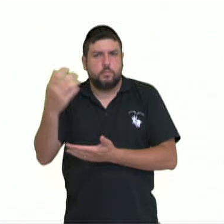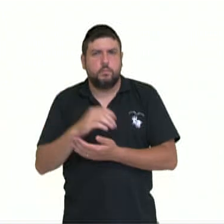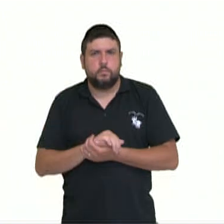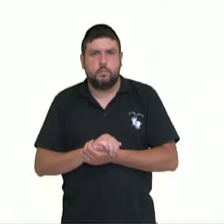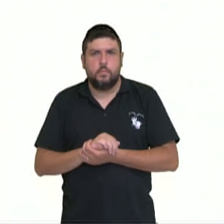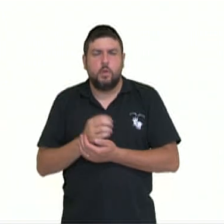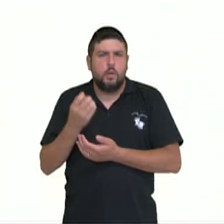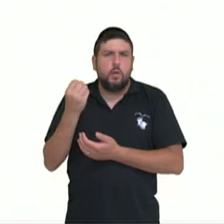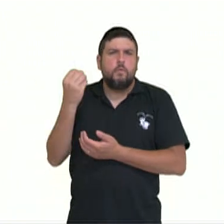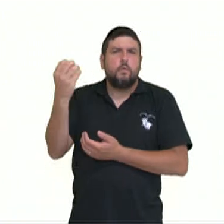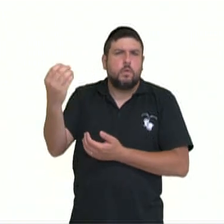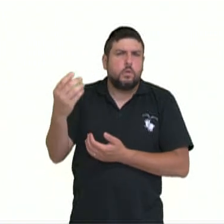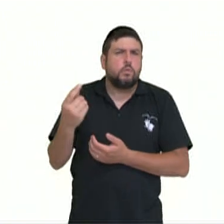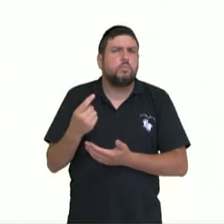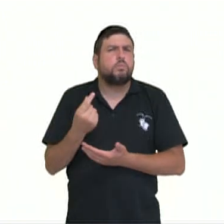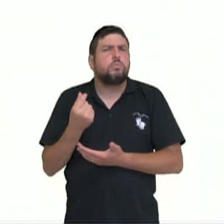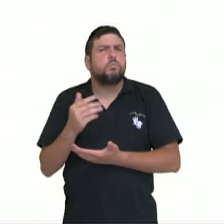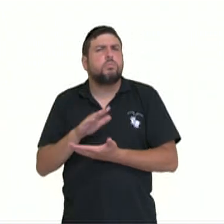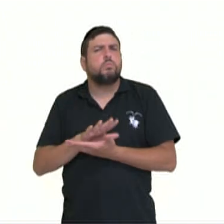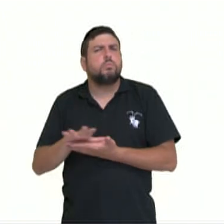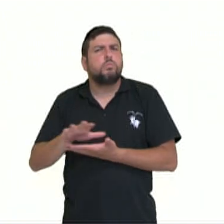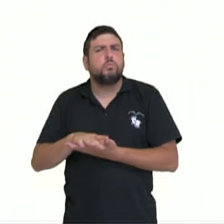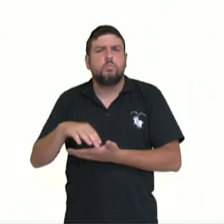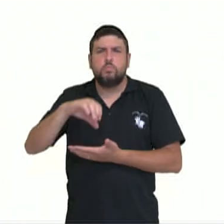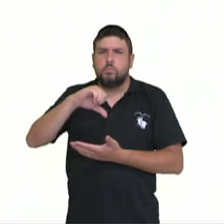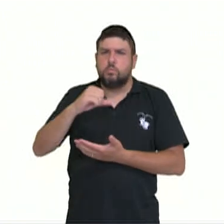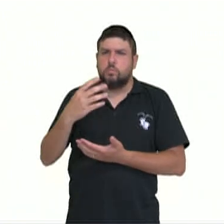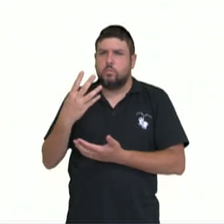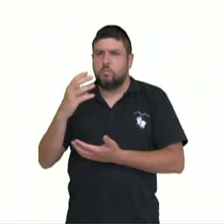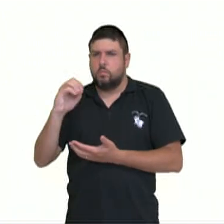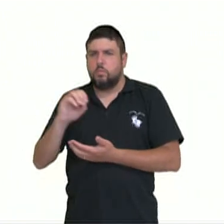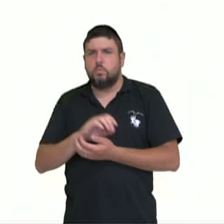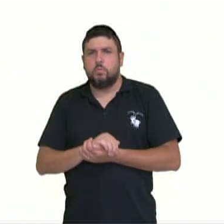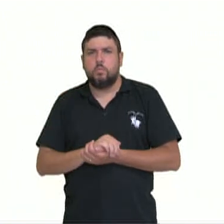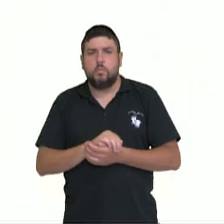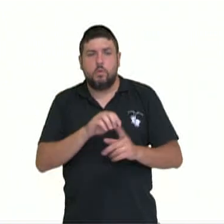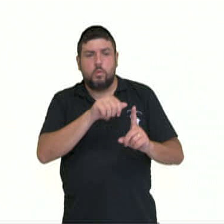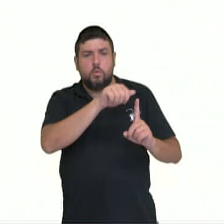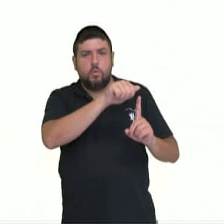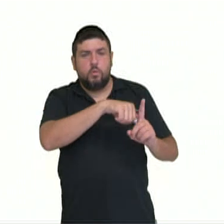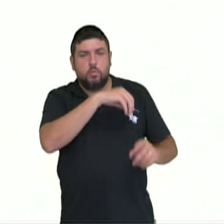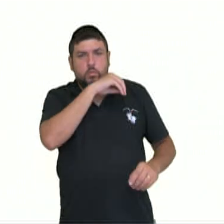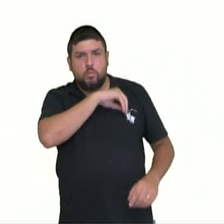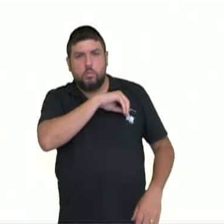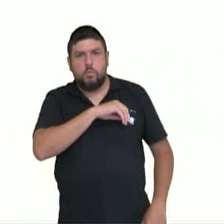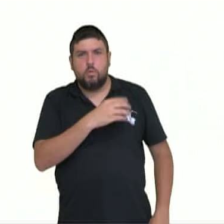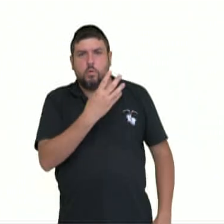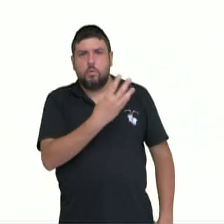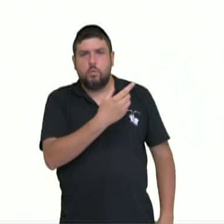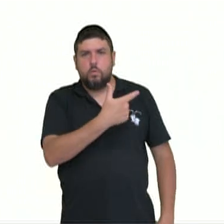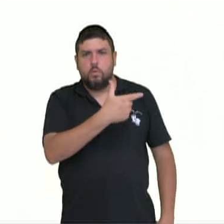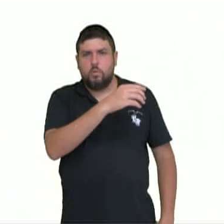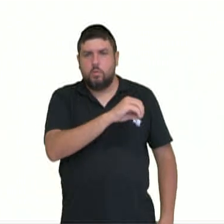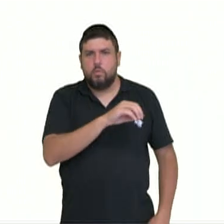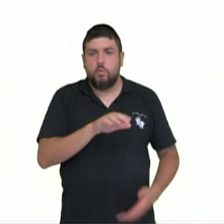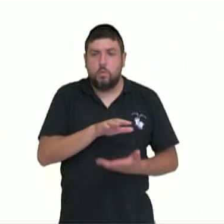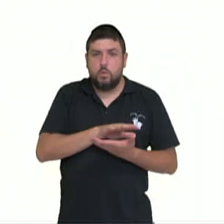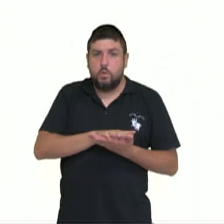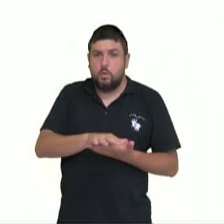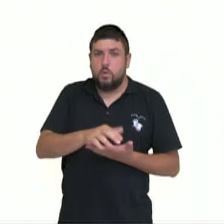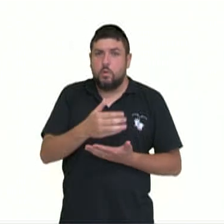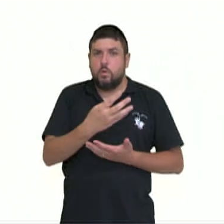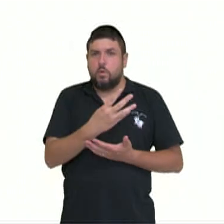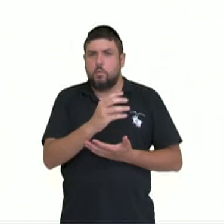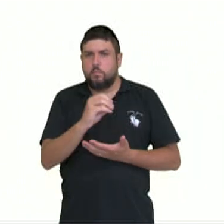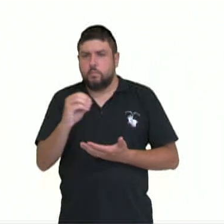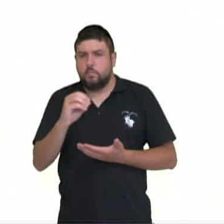quanto? 940. Ela ganha 420 por mês. Ela gasta 400.